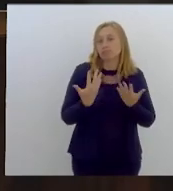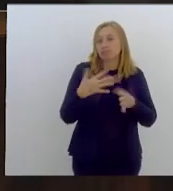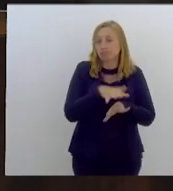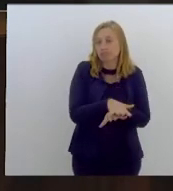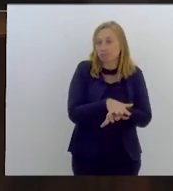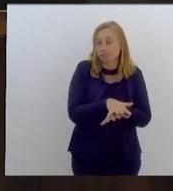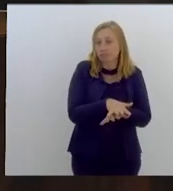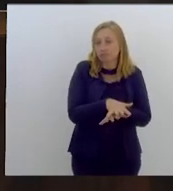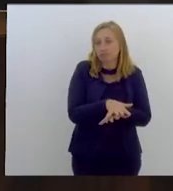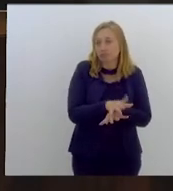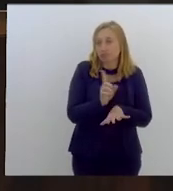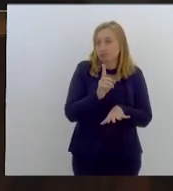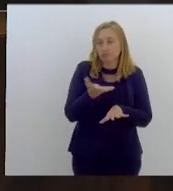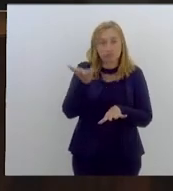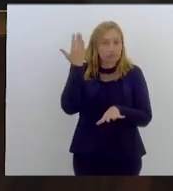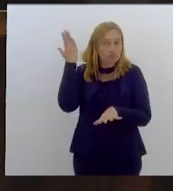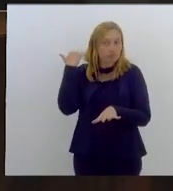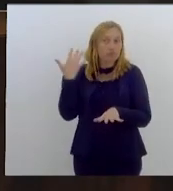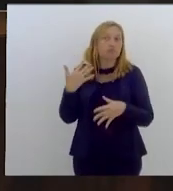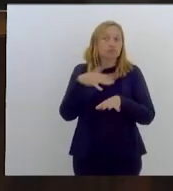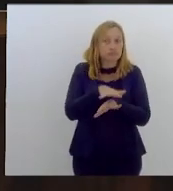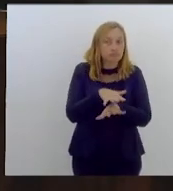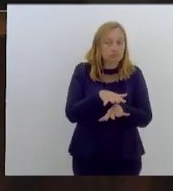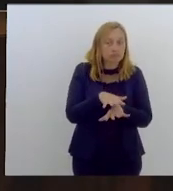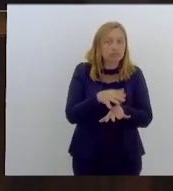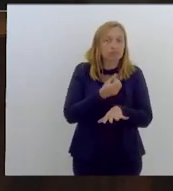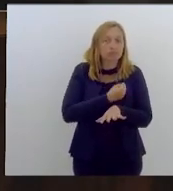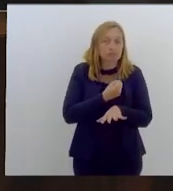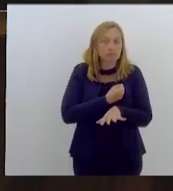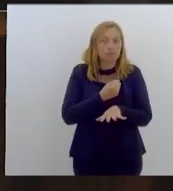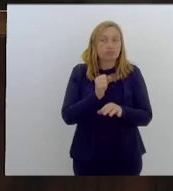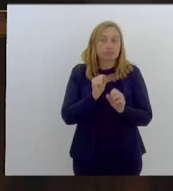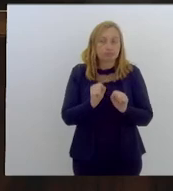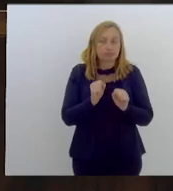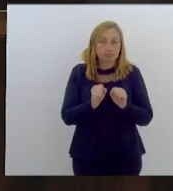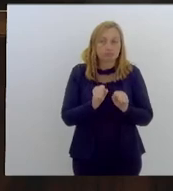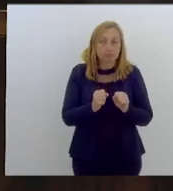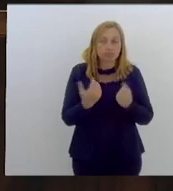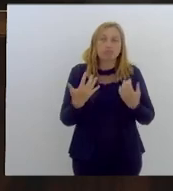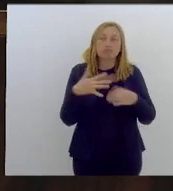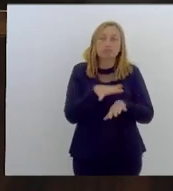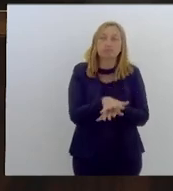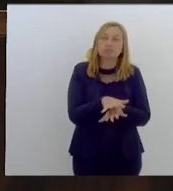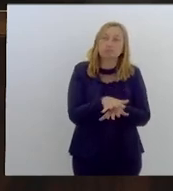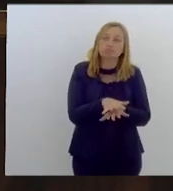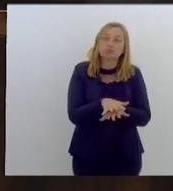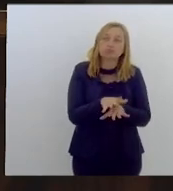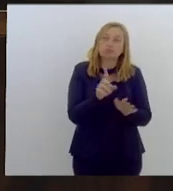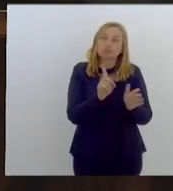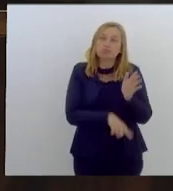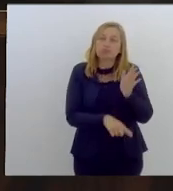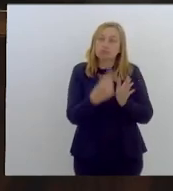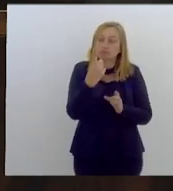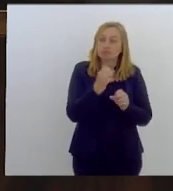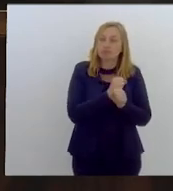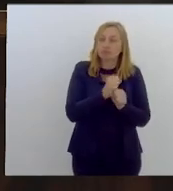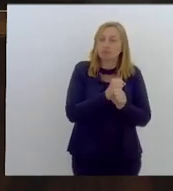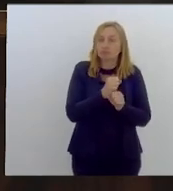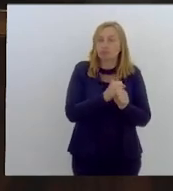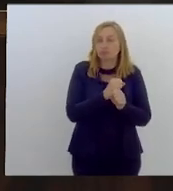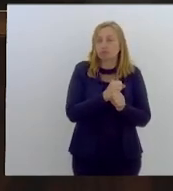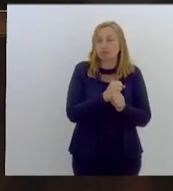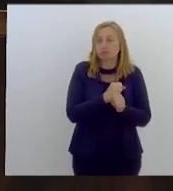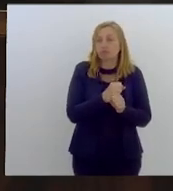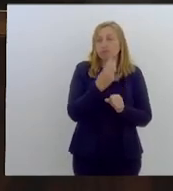não estou falando do passado. Então, esse número, Vossa Excelência, pode ser a inclusão e o desconto em um ano dos tal